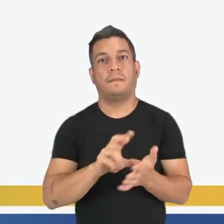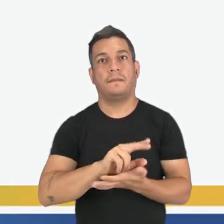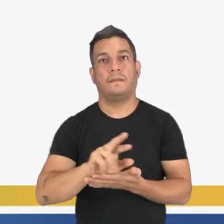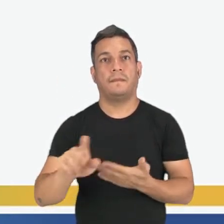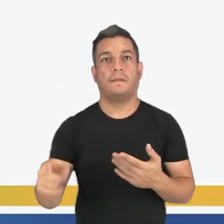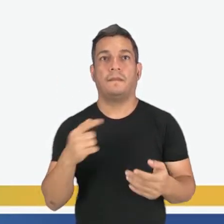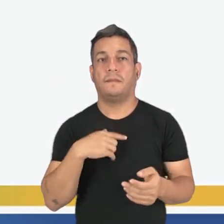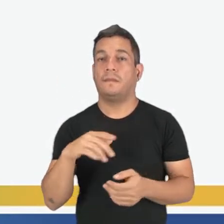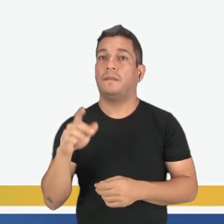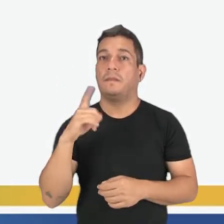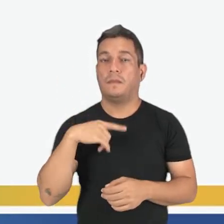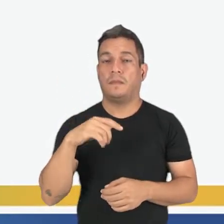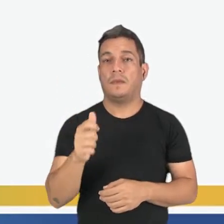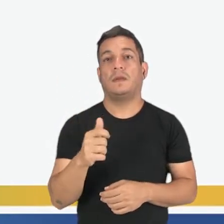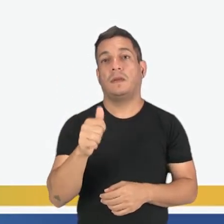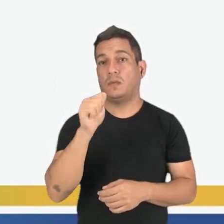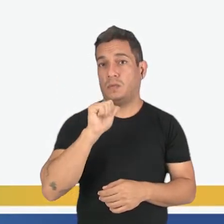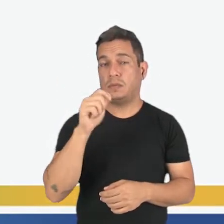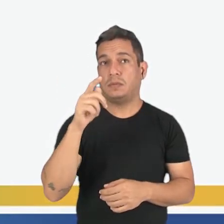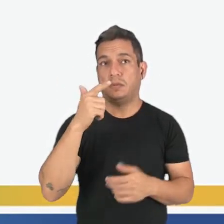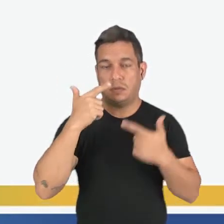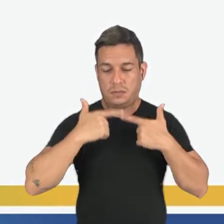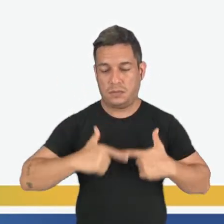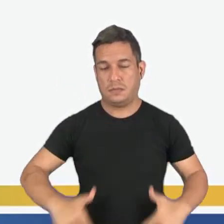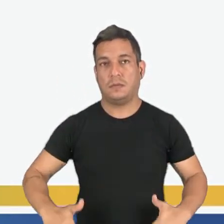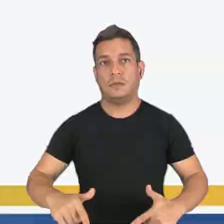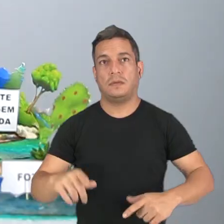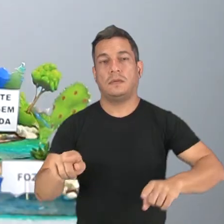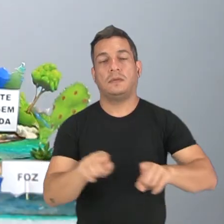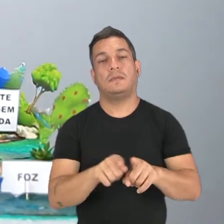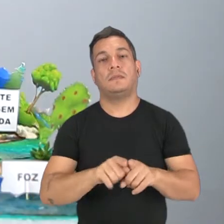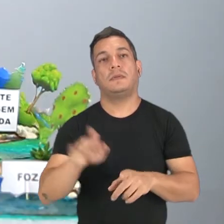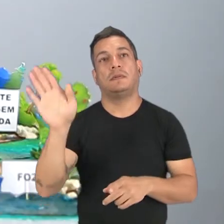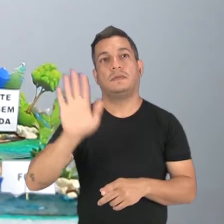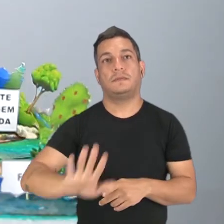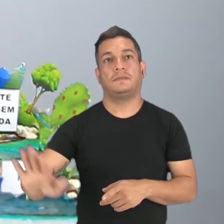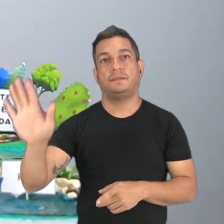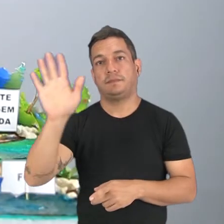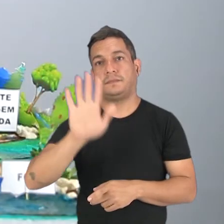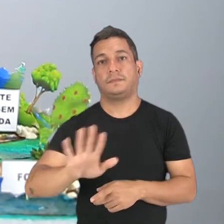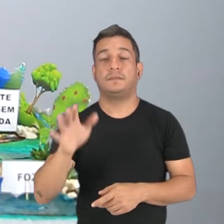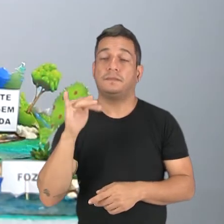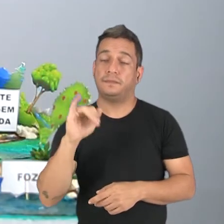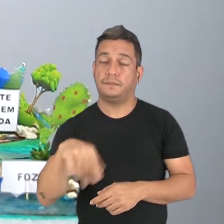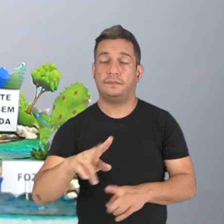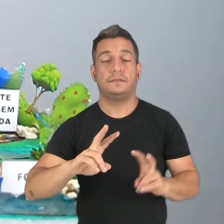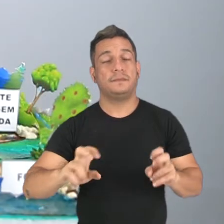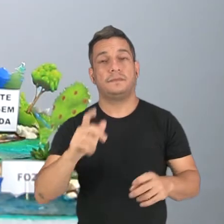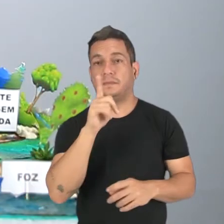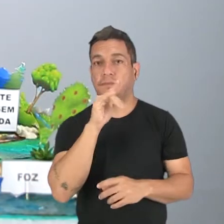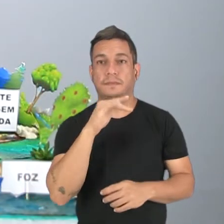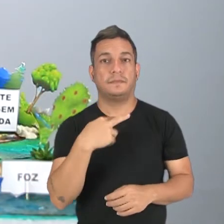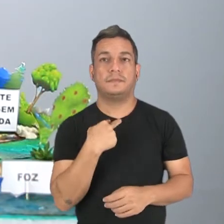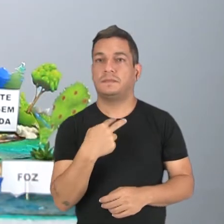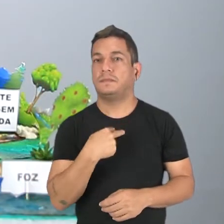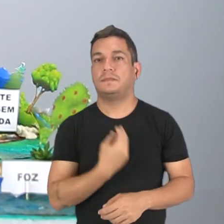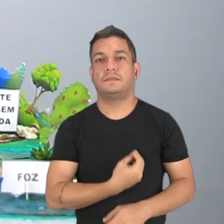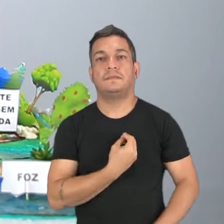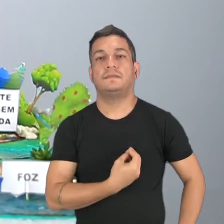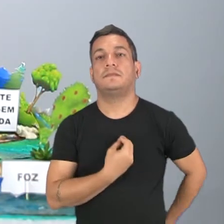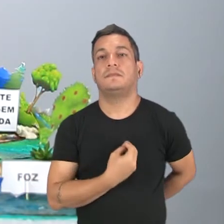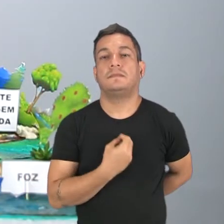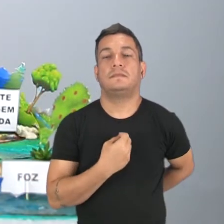para consumo e higiene em geral. Então, veja que sem água não podemos viver. Sem